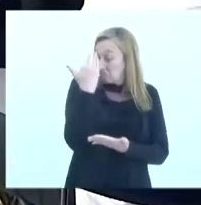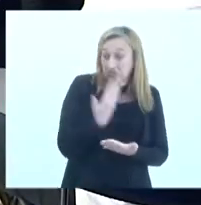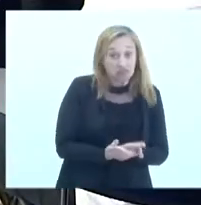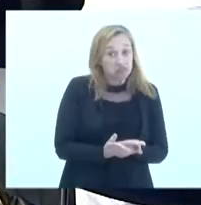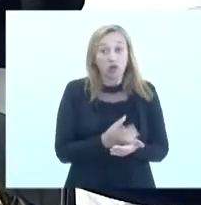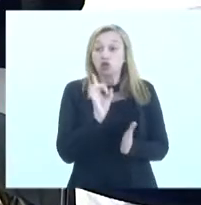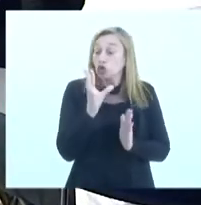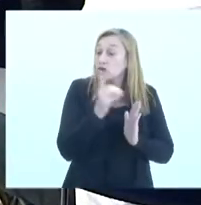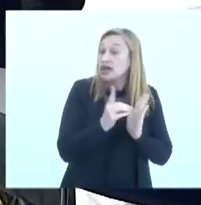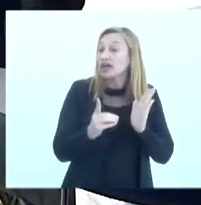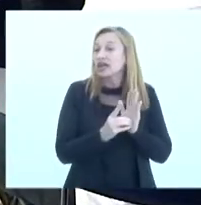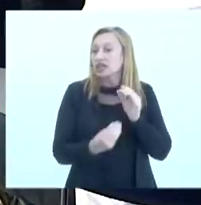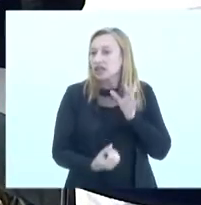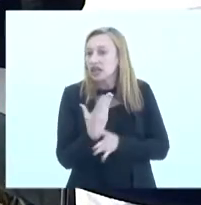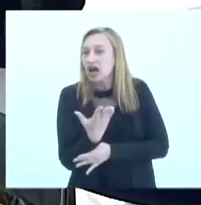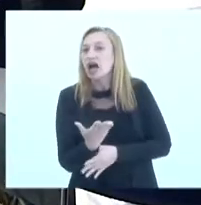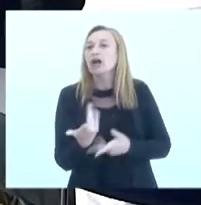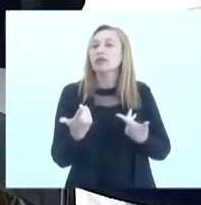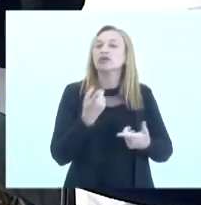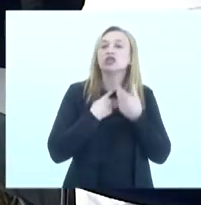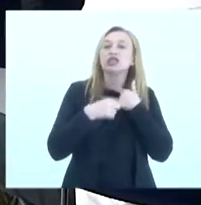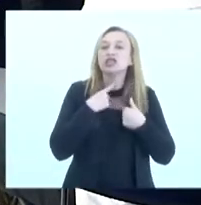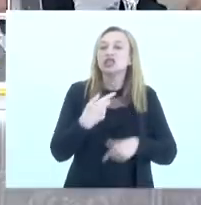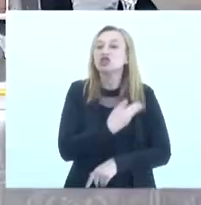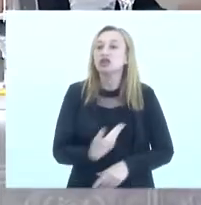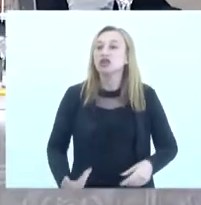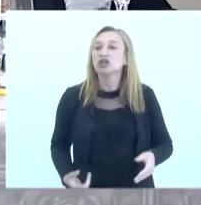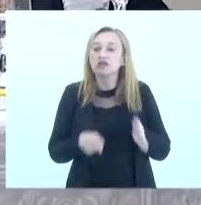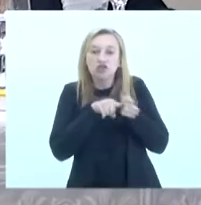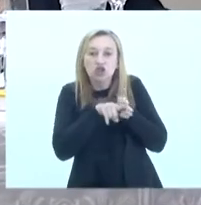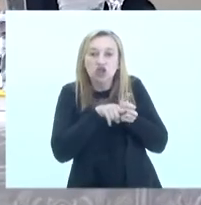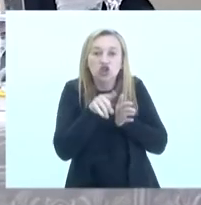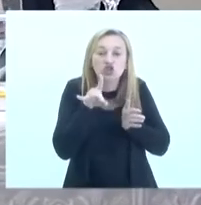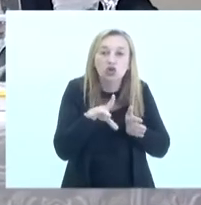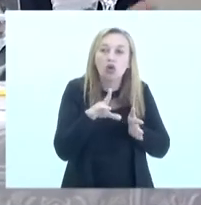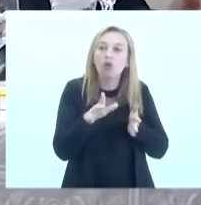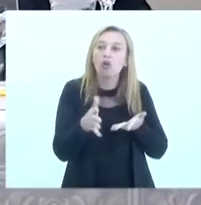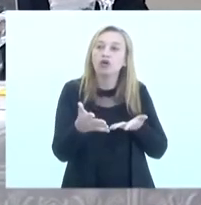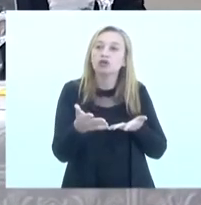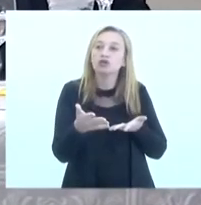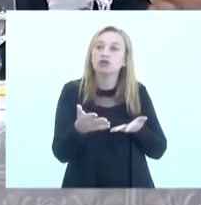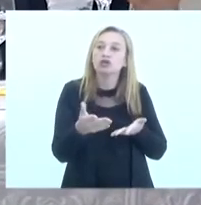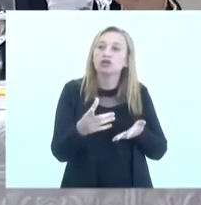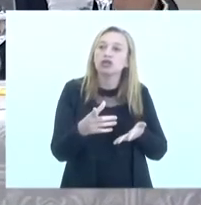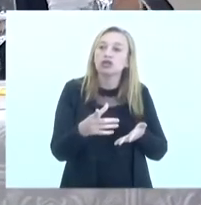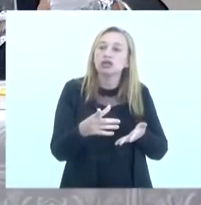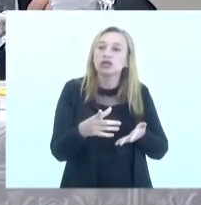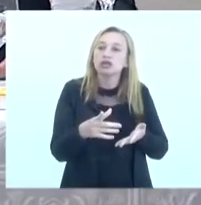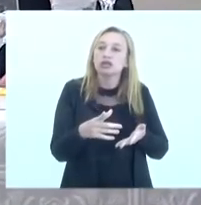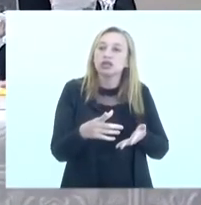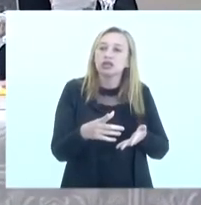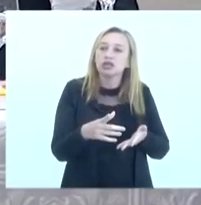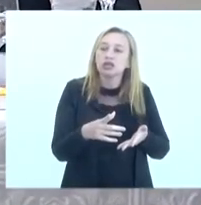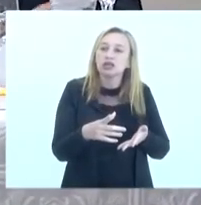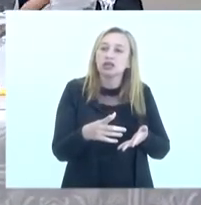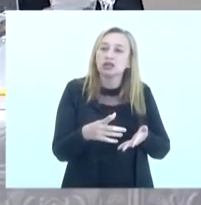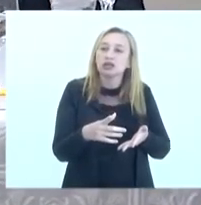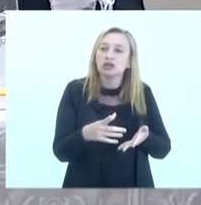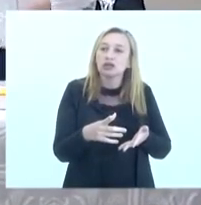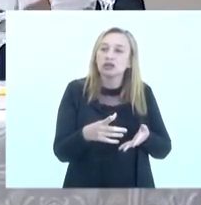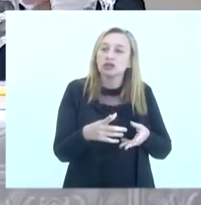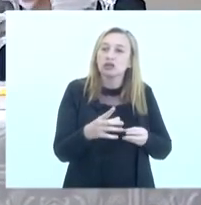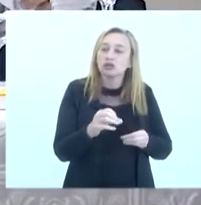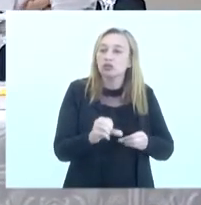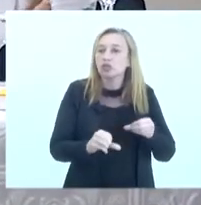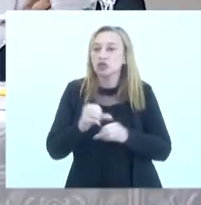vontade do governador, as vistorias só quando você passar de propriedade e no gás.